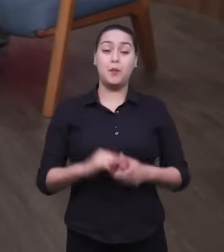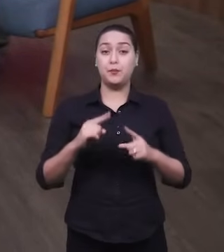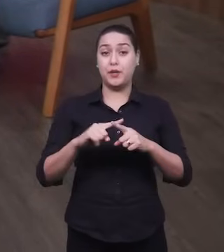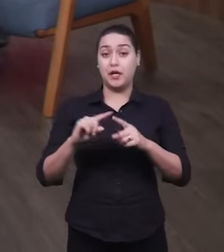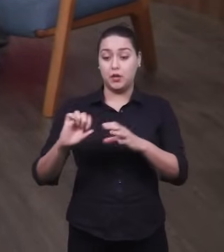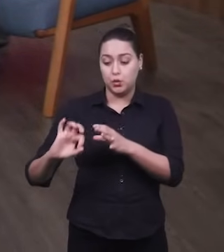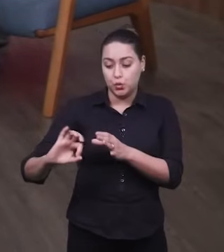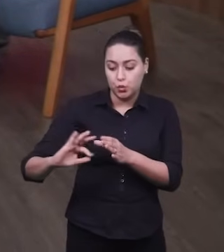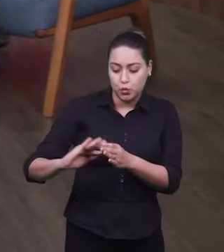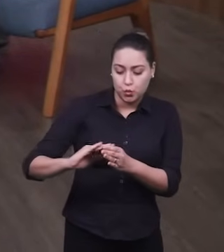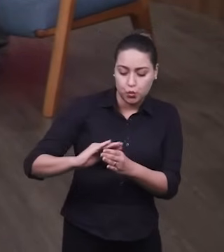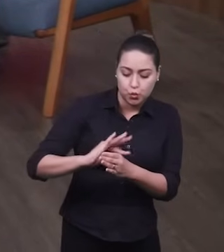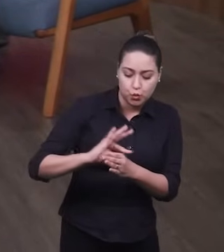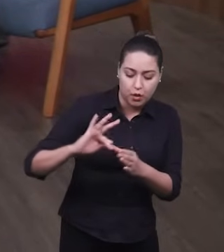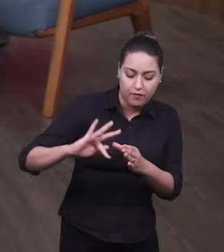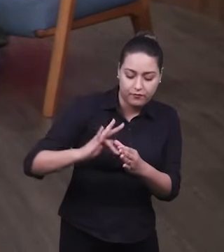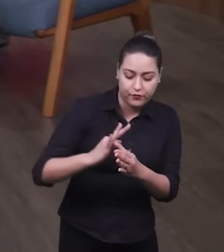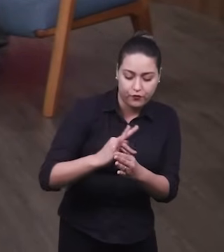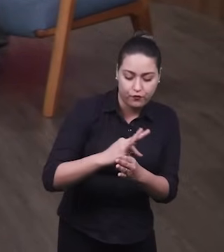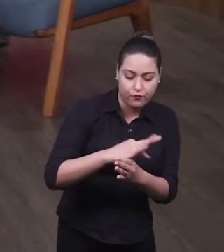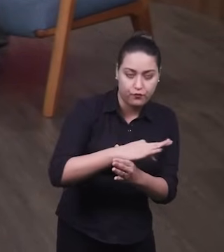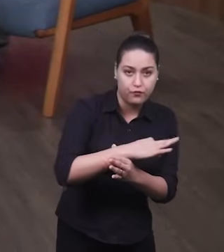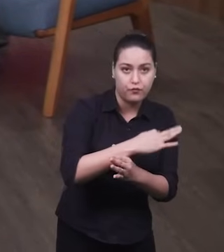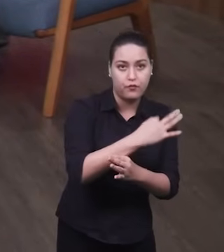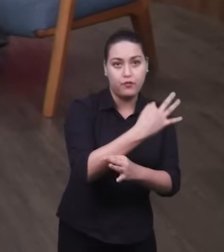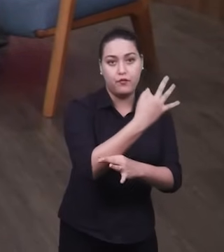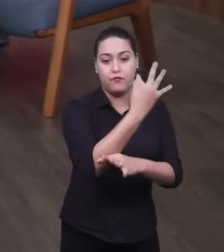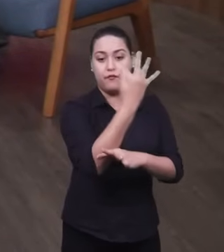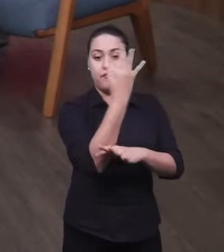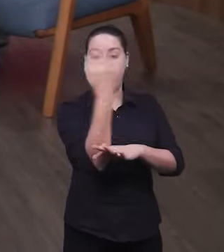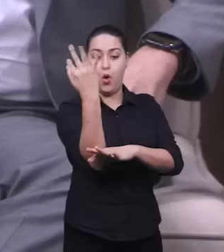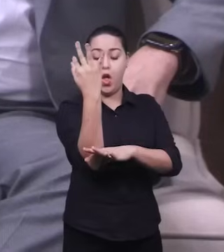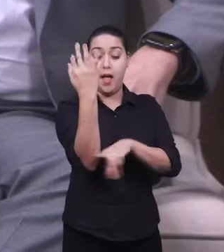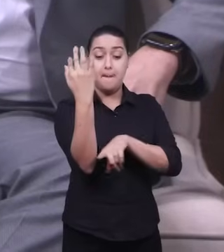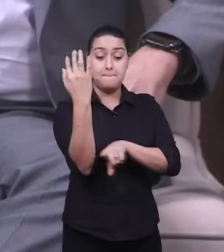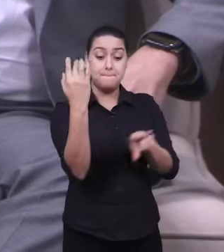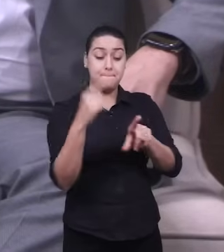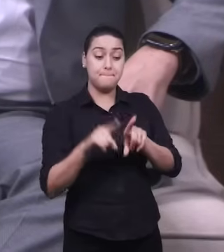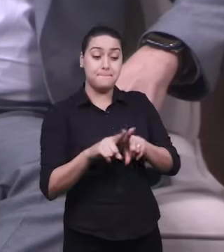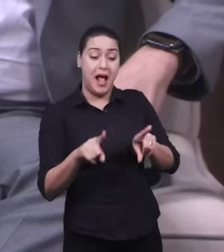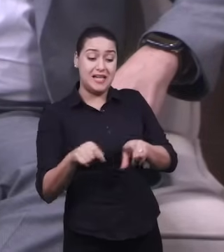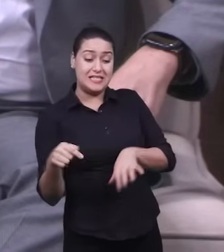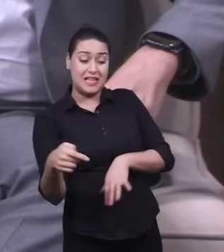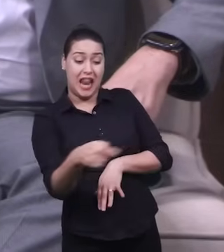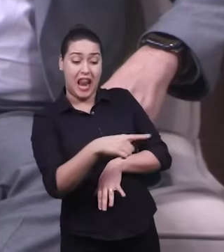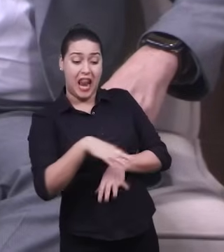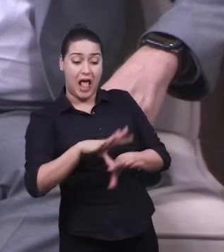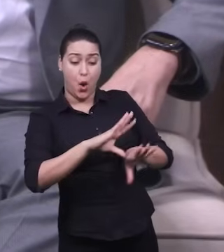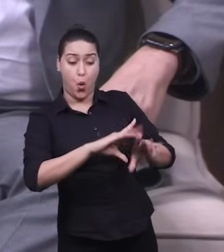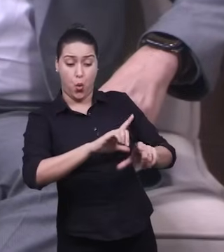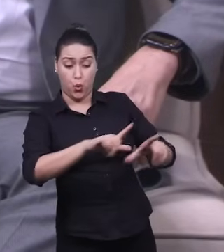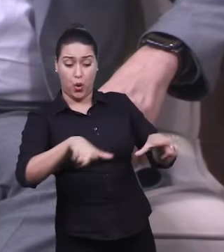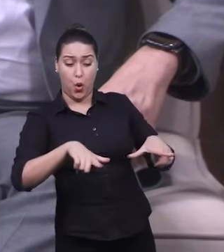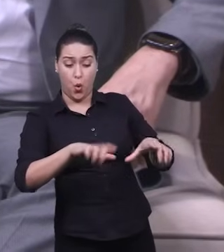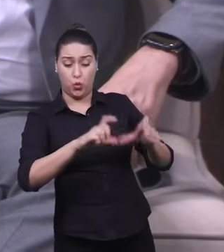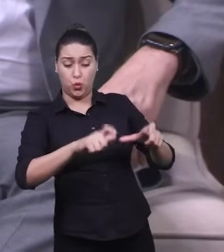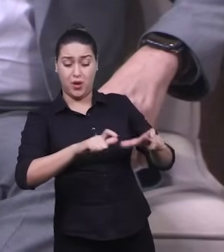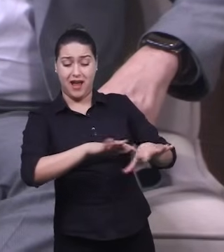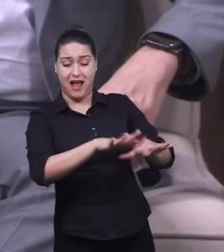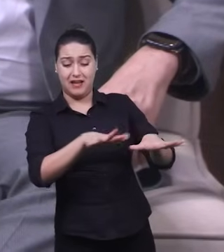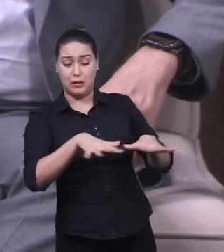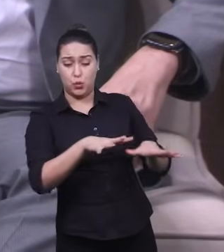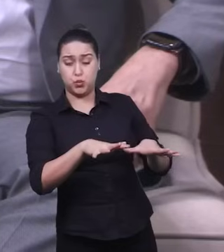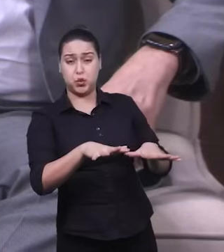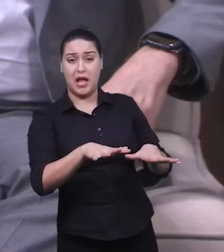ele nasce, né? Ele se destaca no meio do charco, do lodo. Então, a igreja em